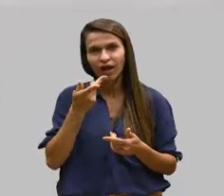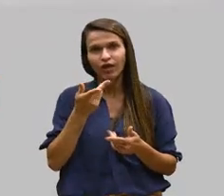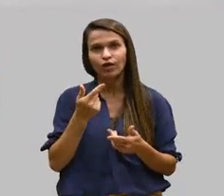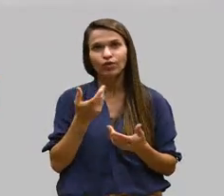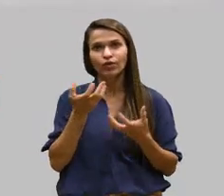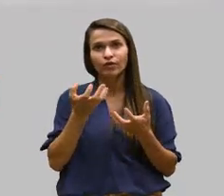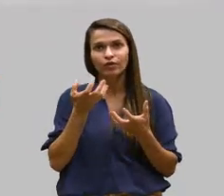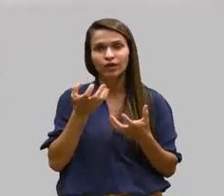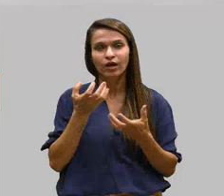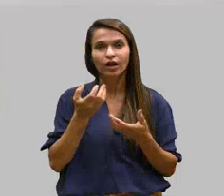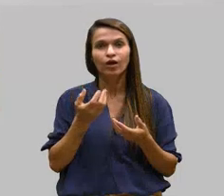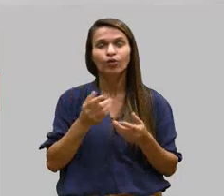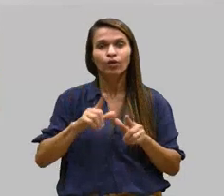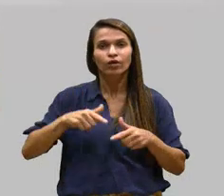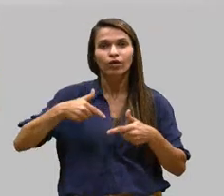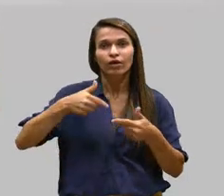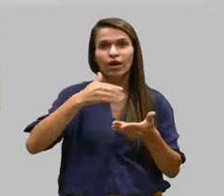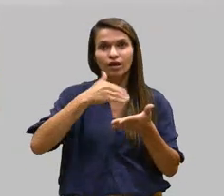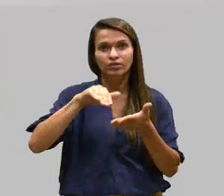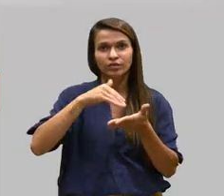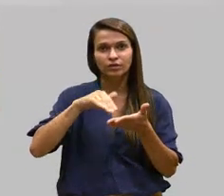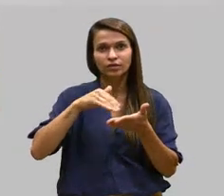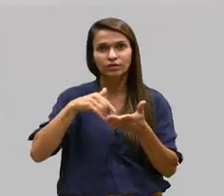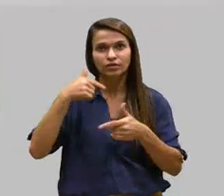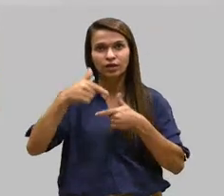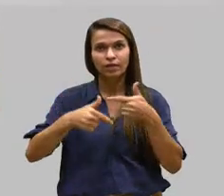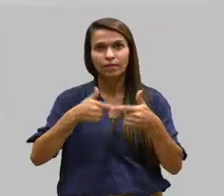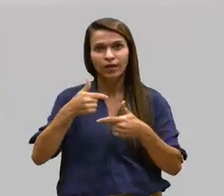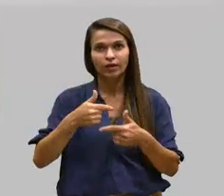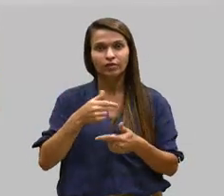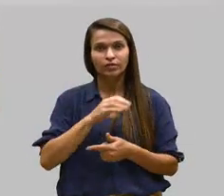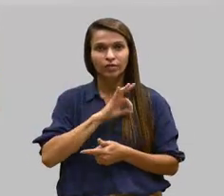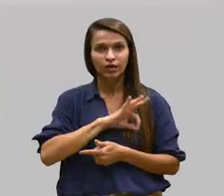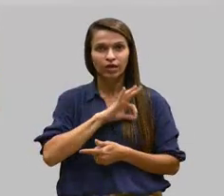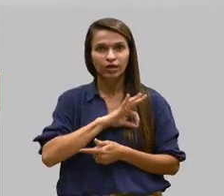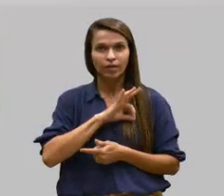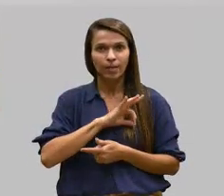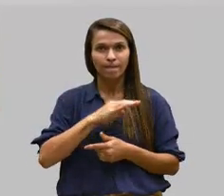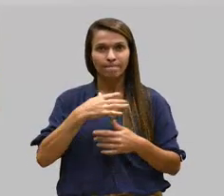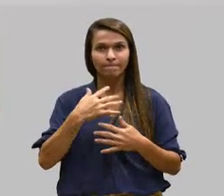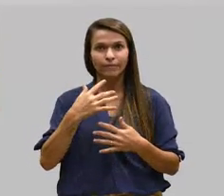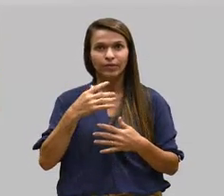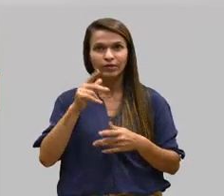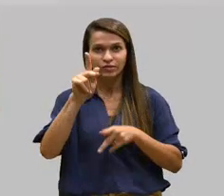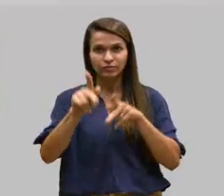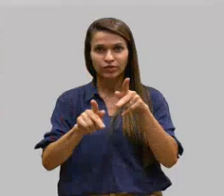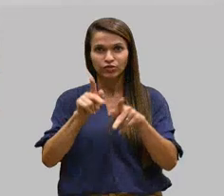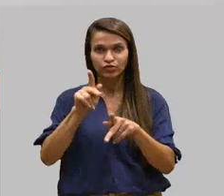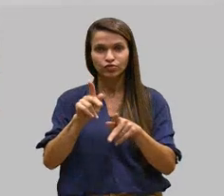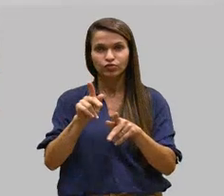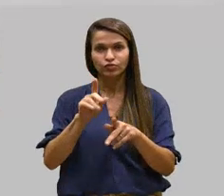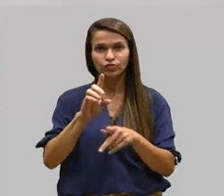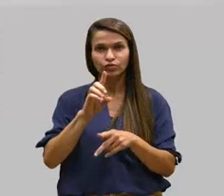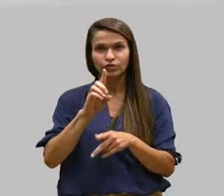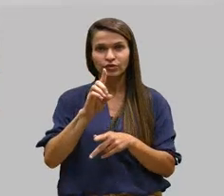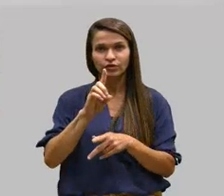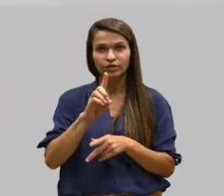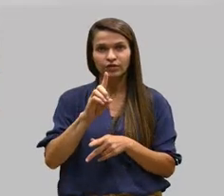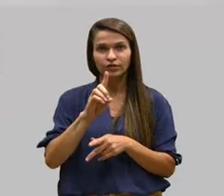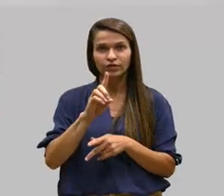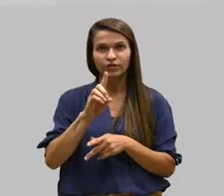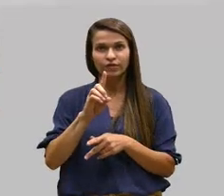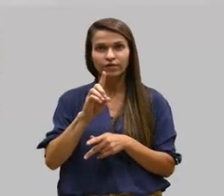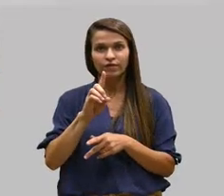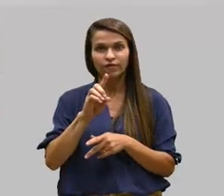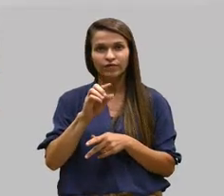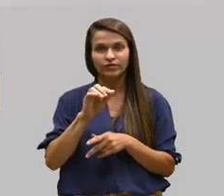da subsecretaria de inclusão produtiva trabalho emprego e renda para o público né das pessoas com deficiência hoje a gente é